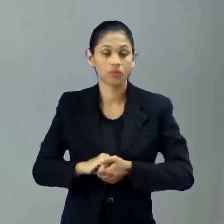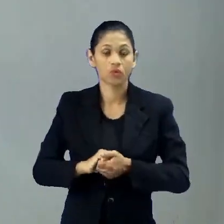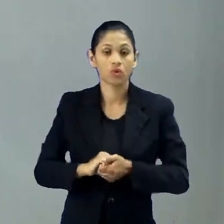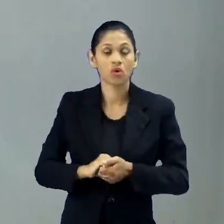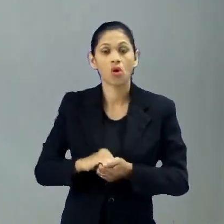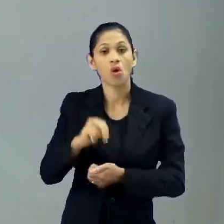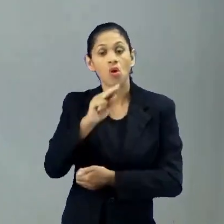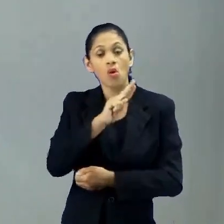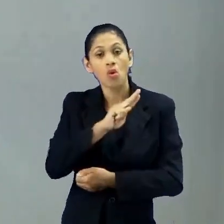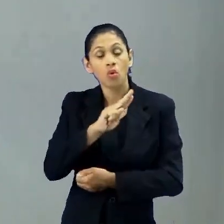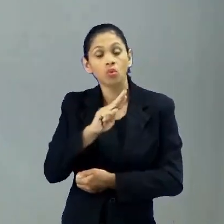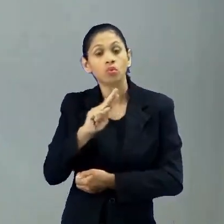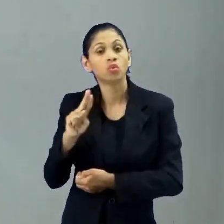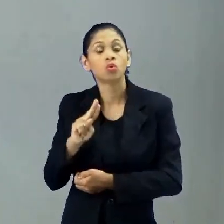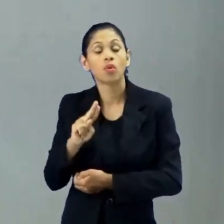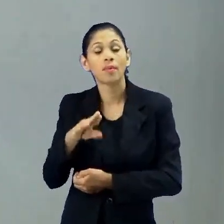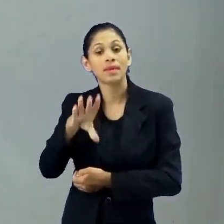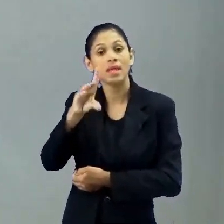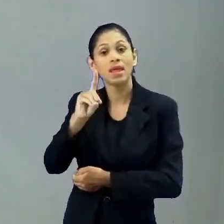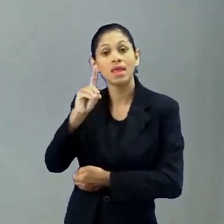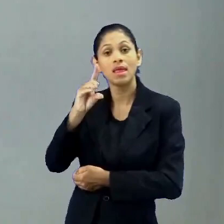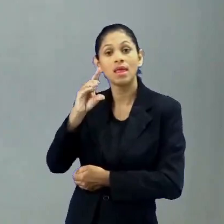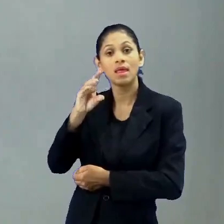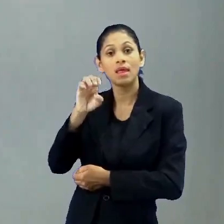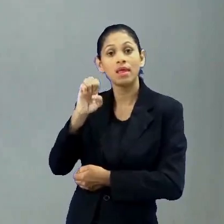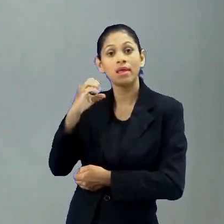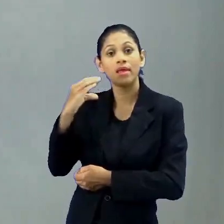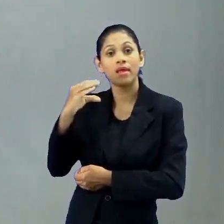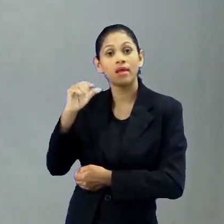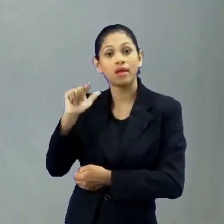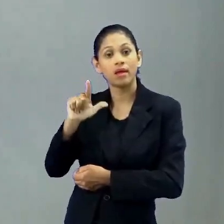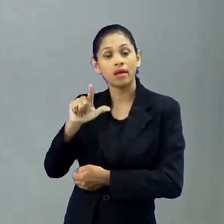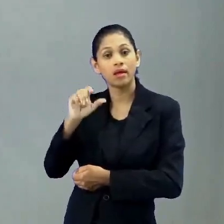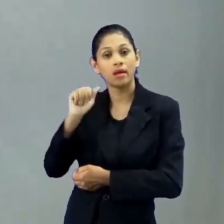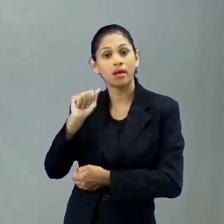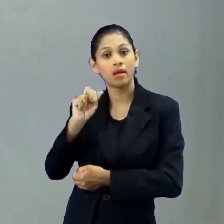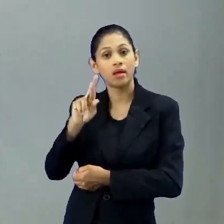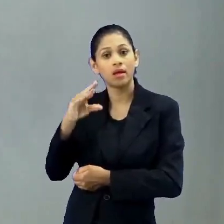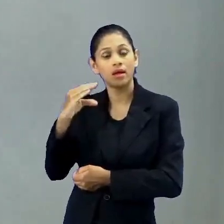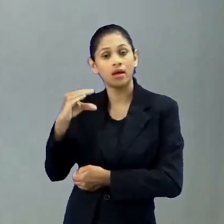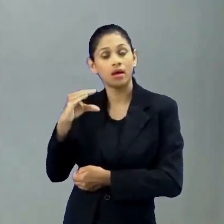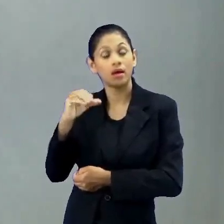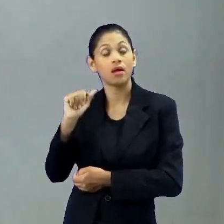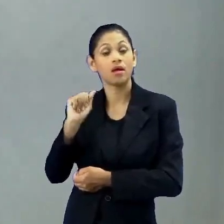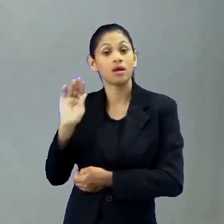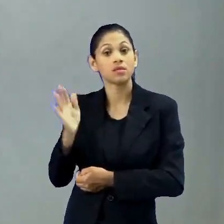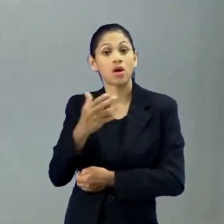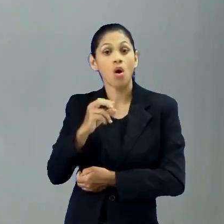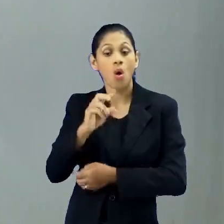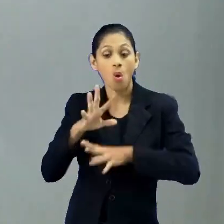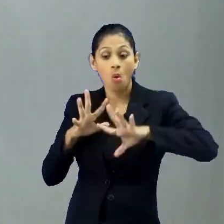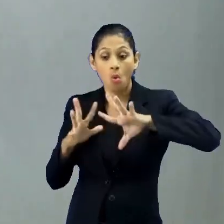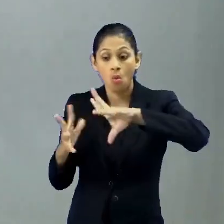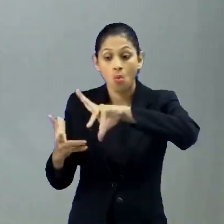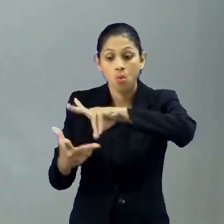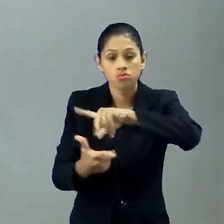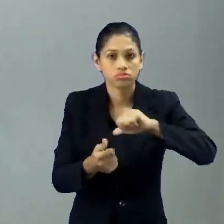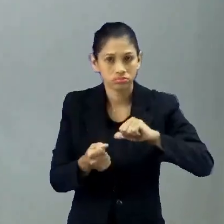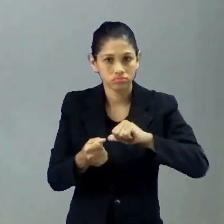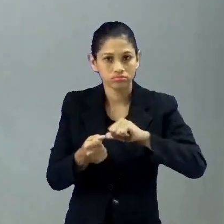Declaração Universal. Isso quer dizer o quê? Vale no mundo inteiro. Mas nem todos os países comungam